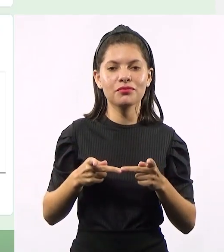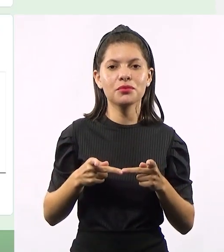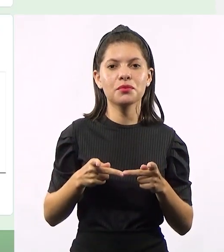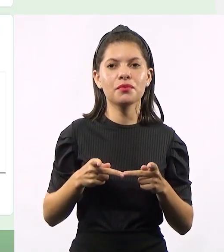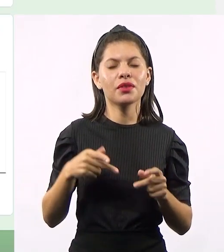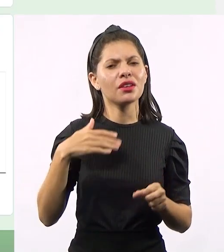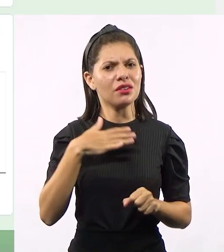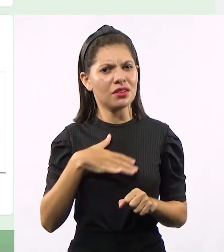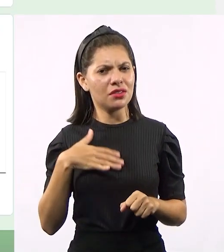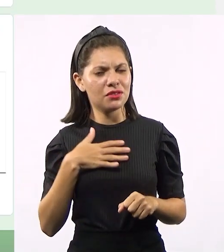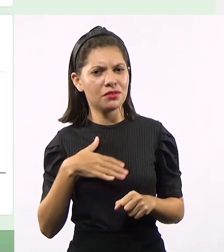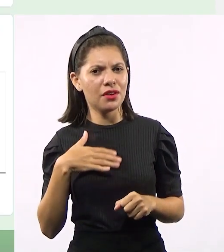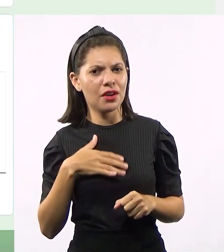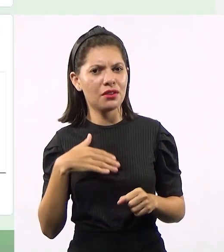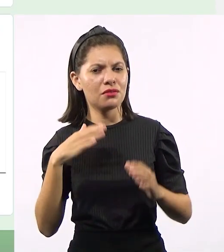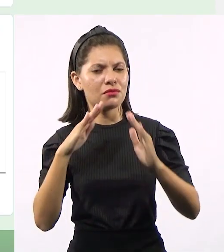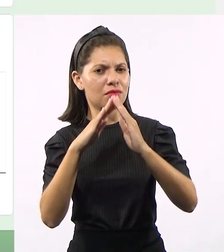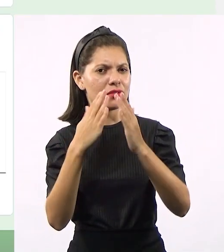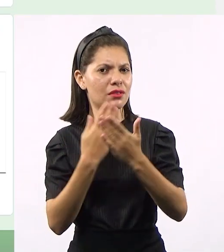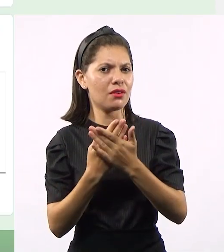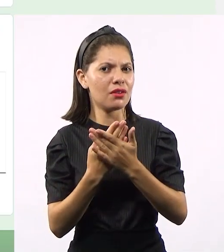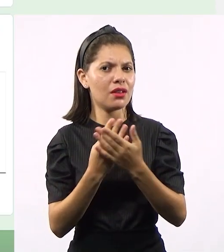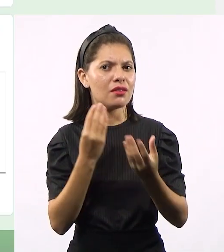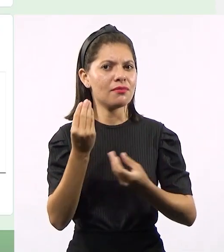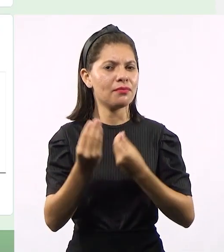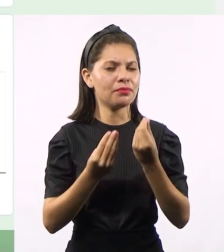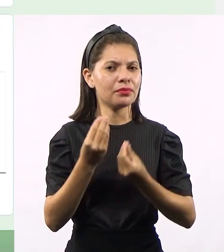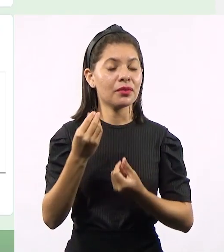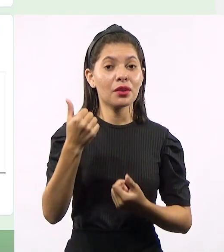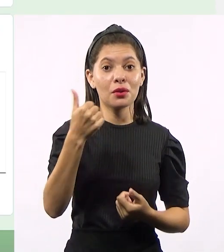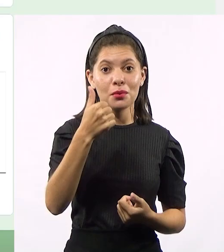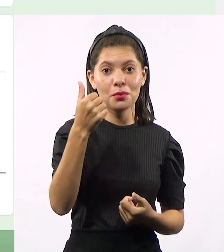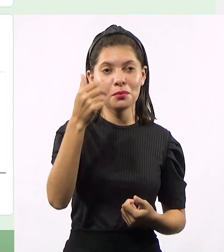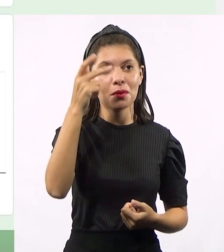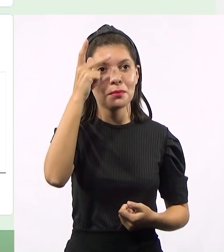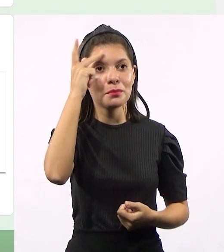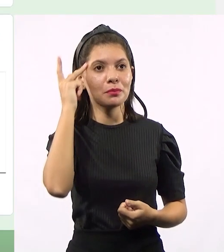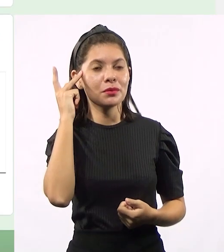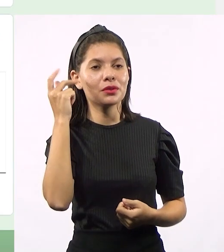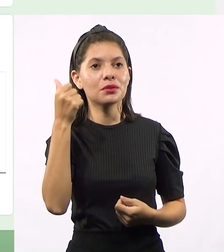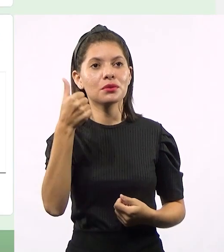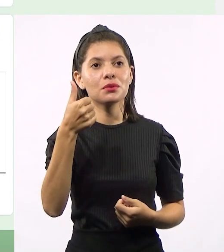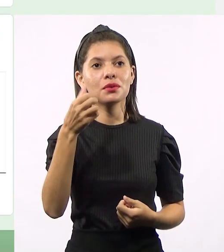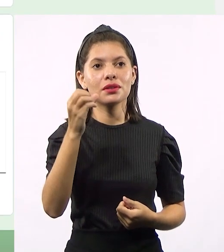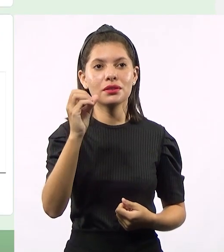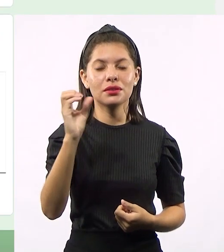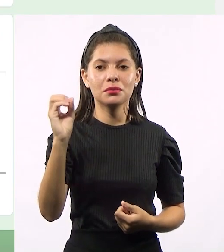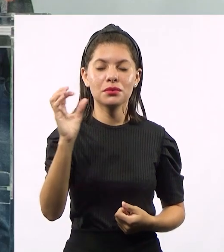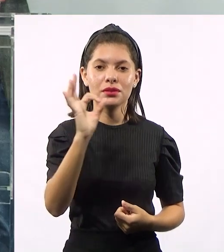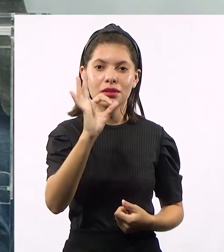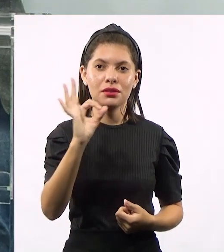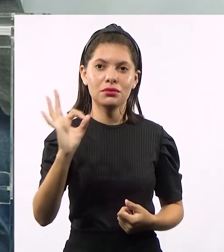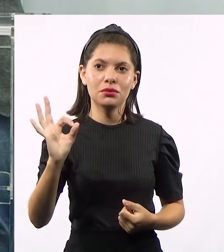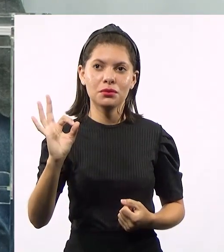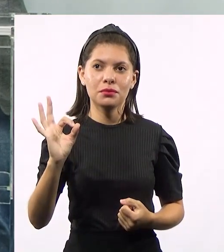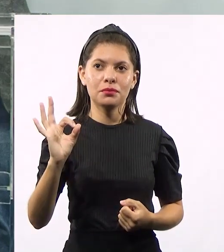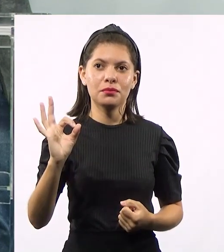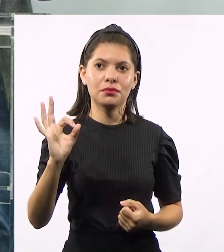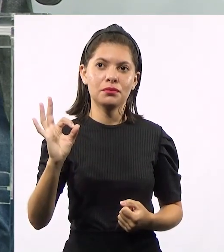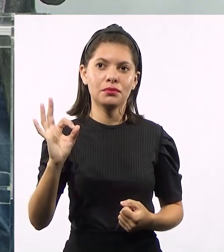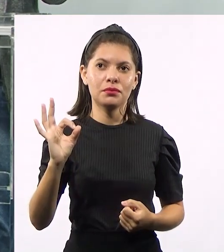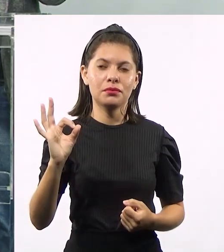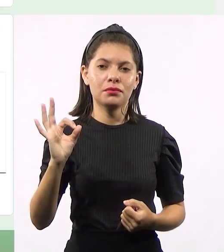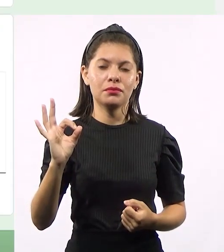Estou satisfeito com o IDEB da minha escola? Então, uma pessoa, 100%, respondeu Um que seria o discordo totalmente